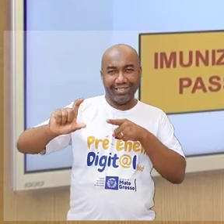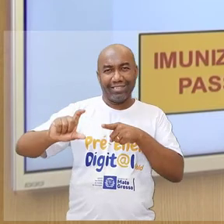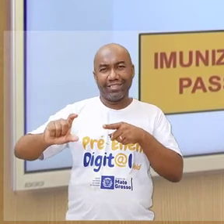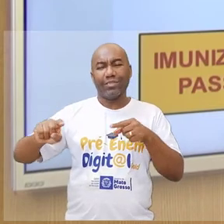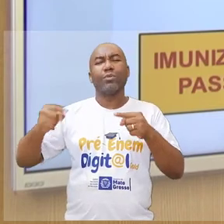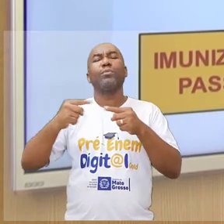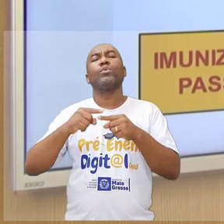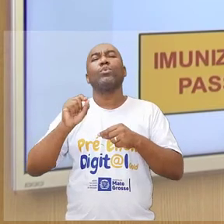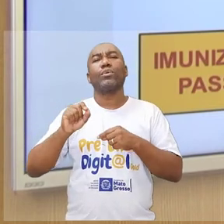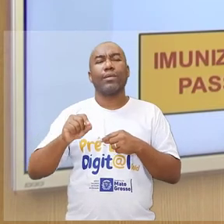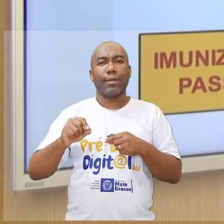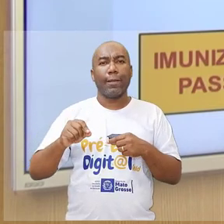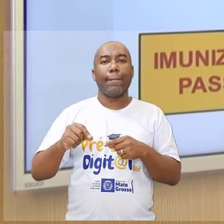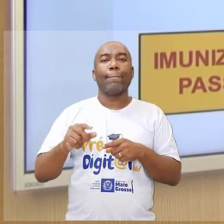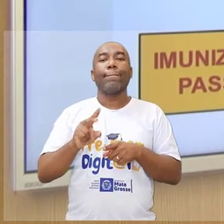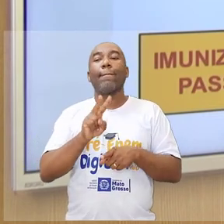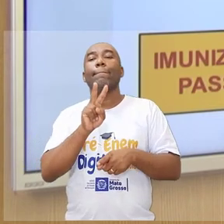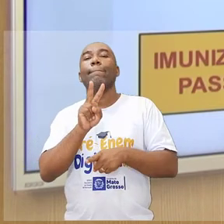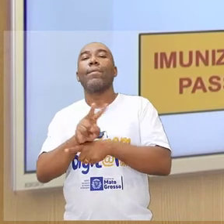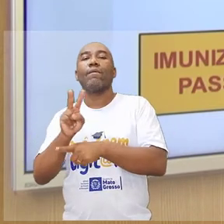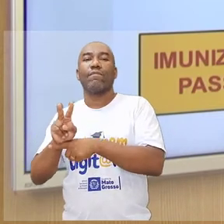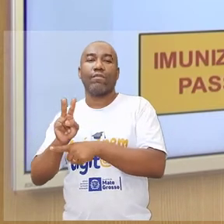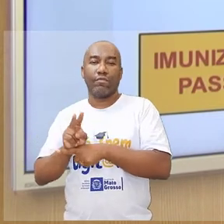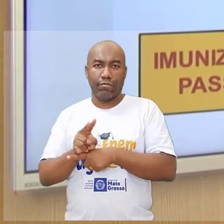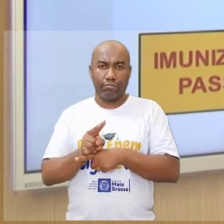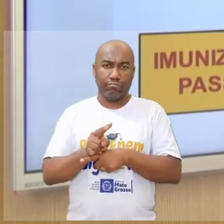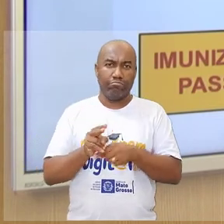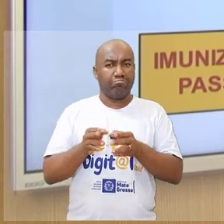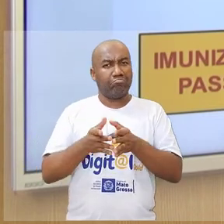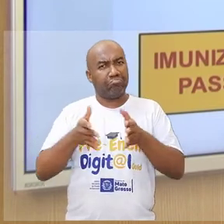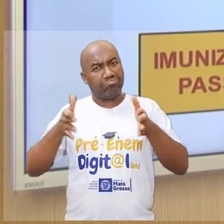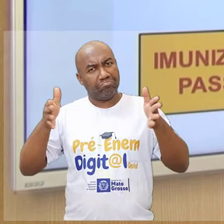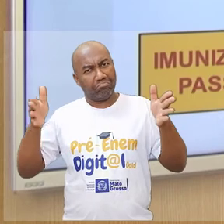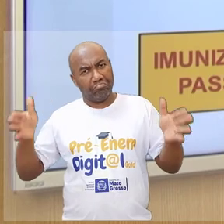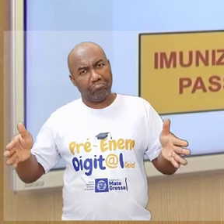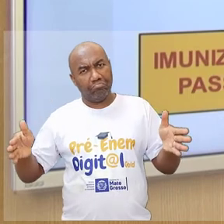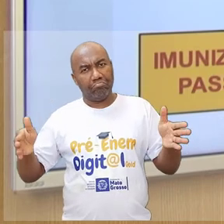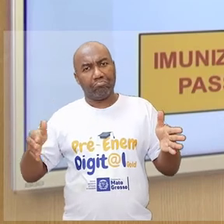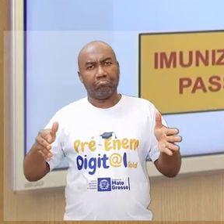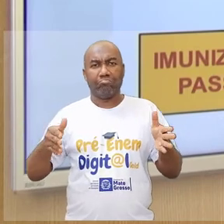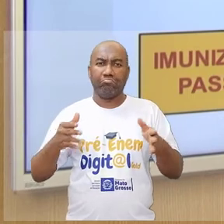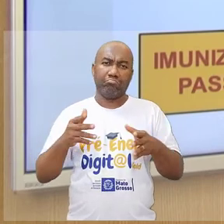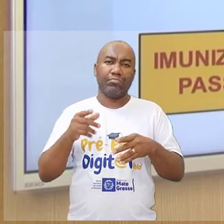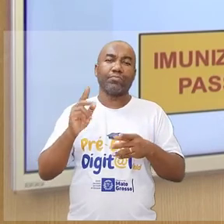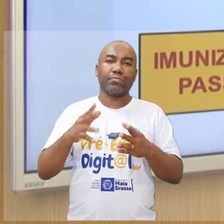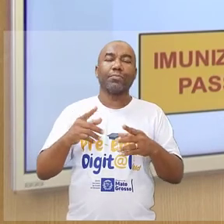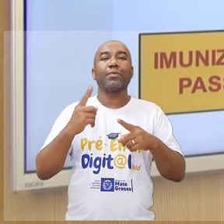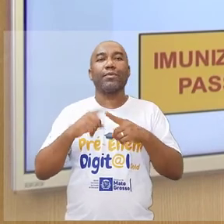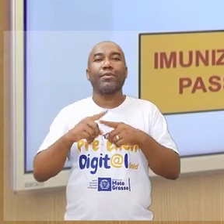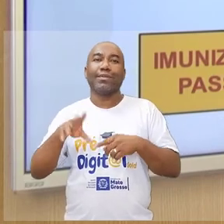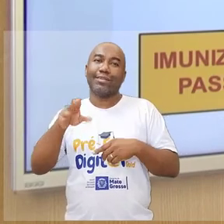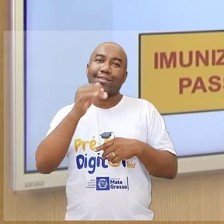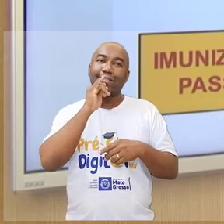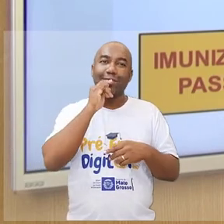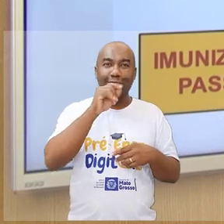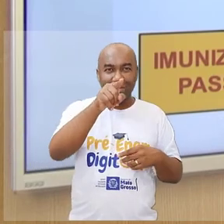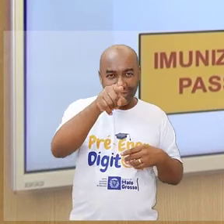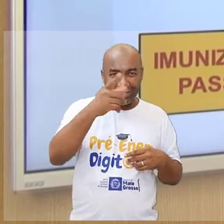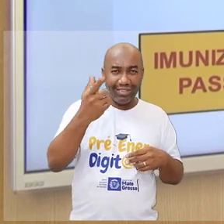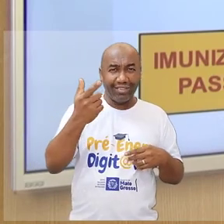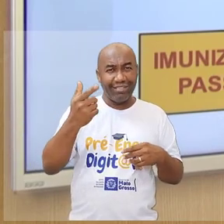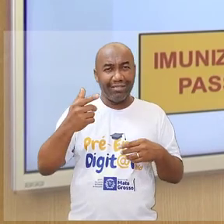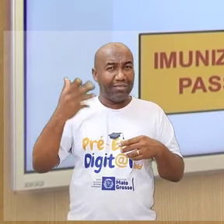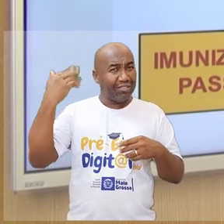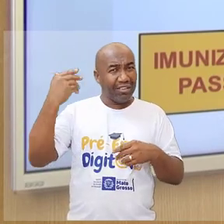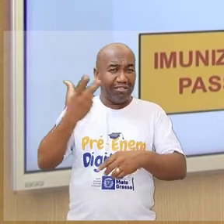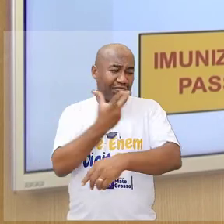ação preventiva a longo prazo. Quer ver? Você tomou vacina quando era bebezinho e